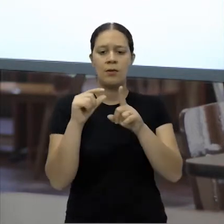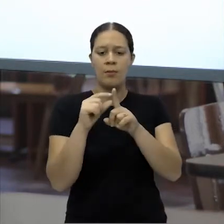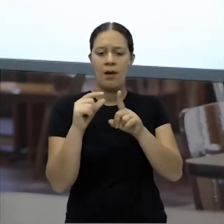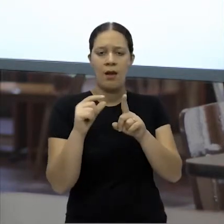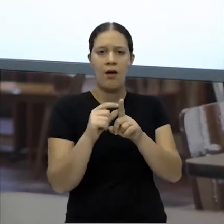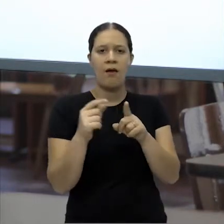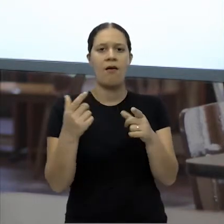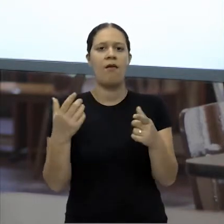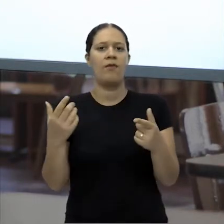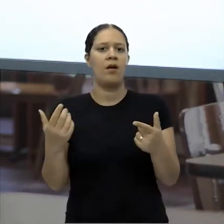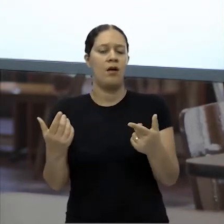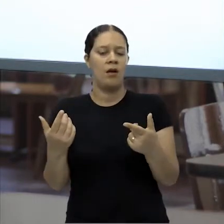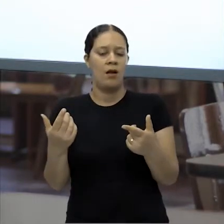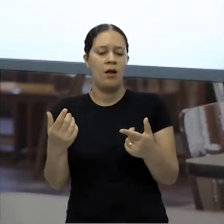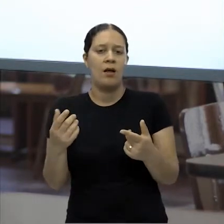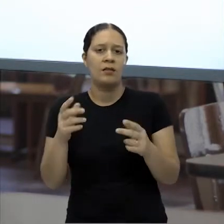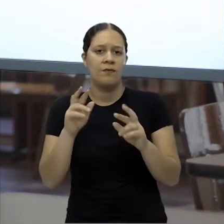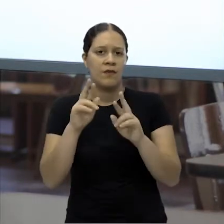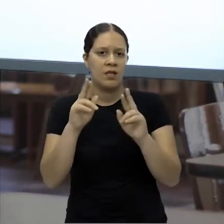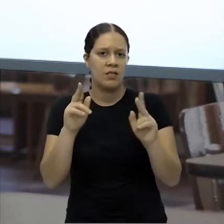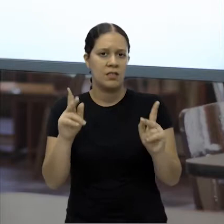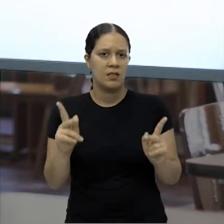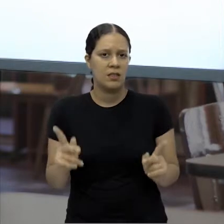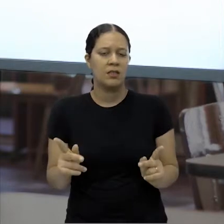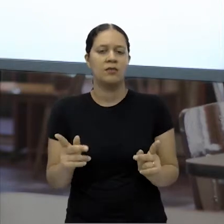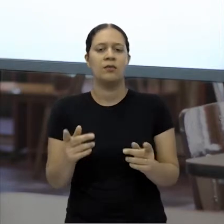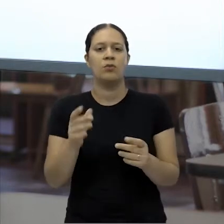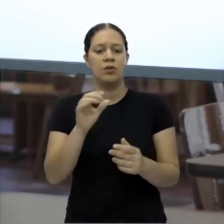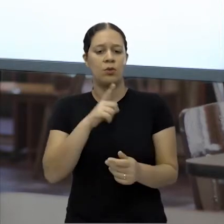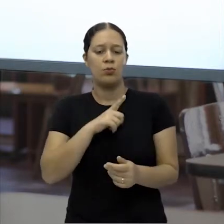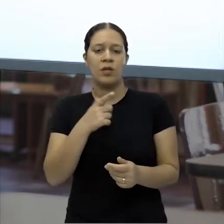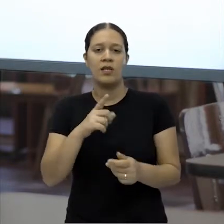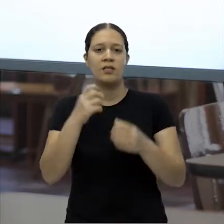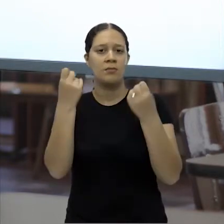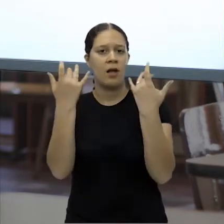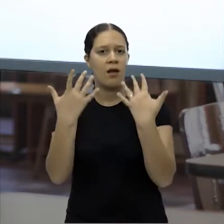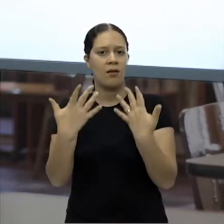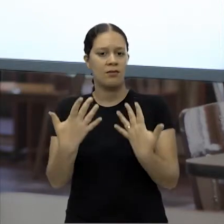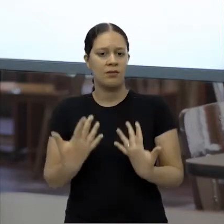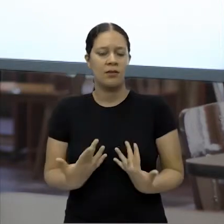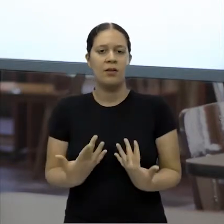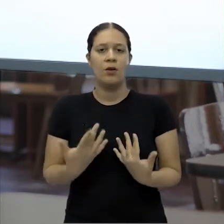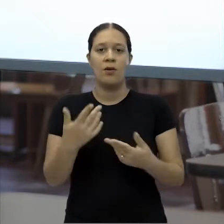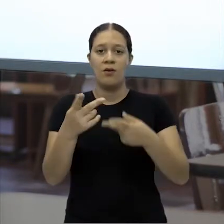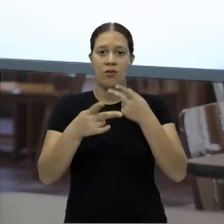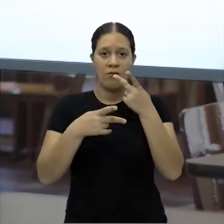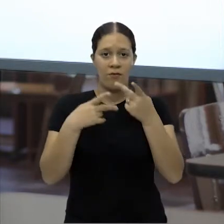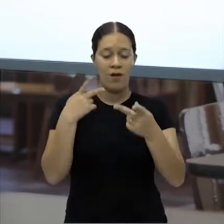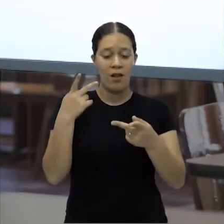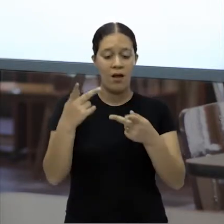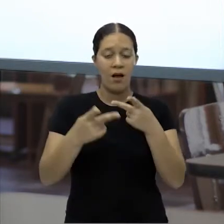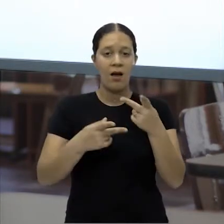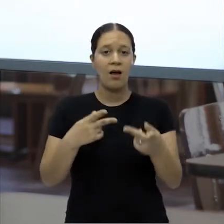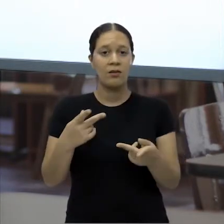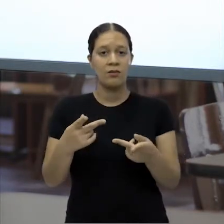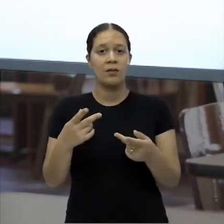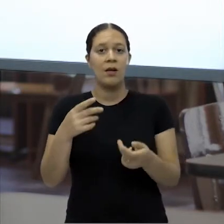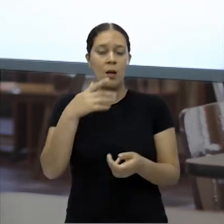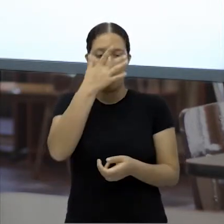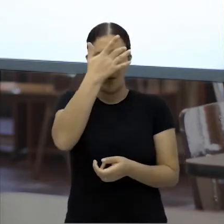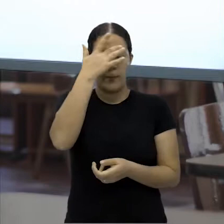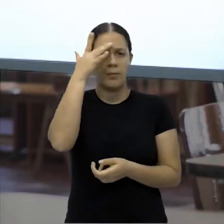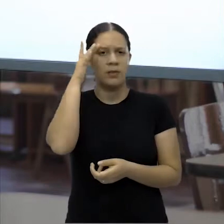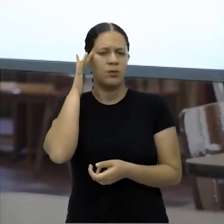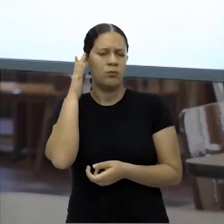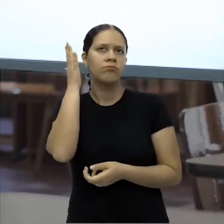palavras rebuscadas, vai ter uma parte ali que não precisa de muita explicação, porque quando eu falar sobre aquilo,